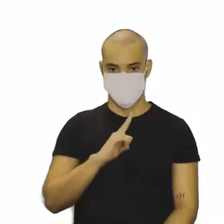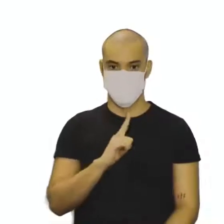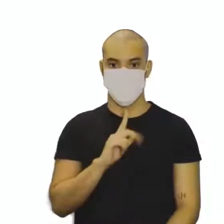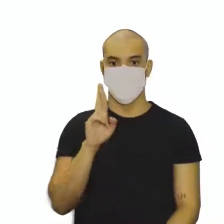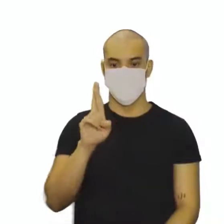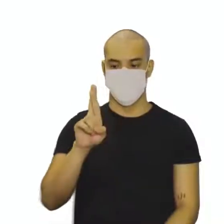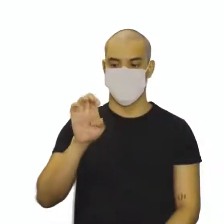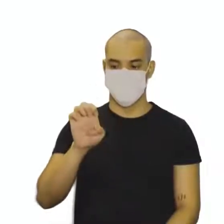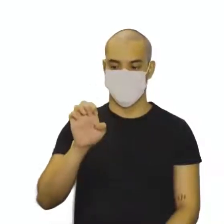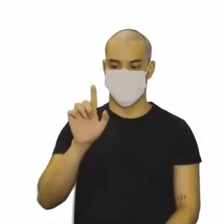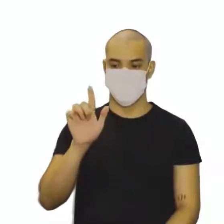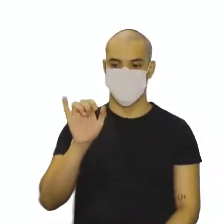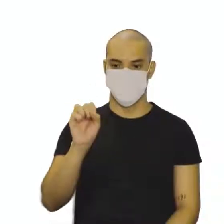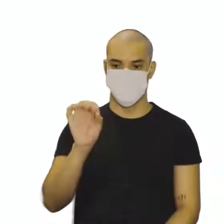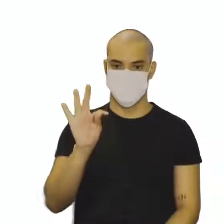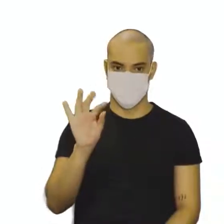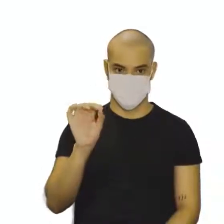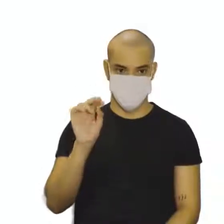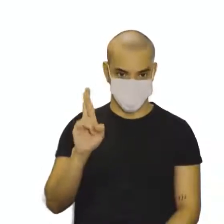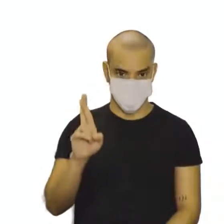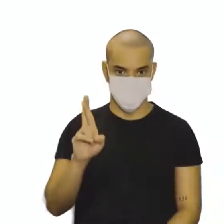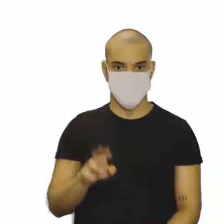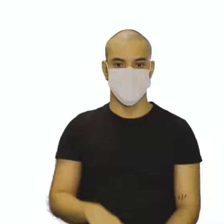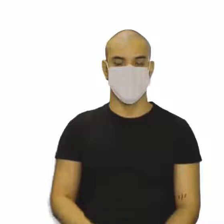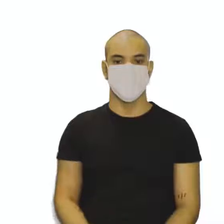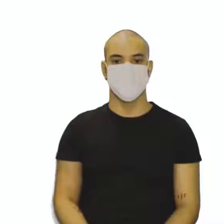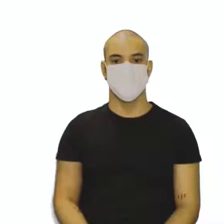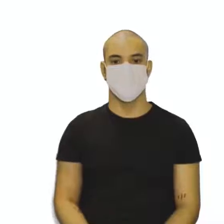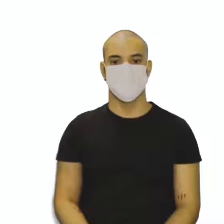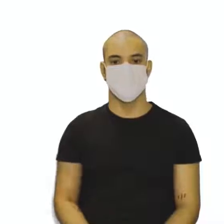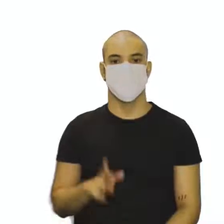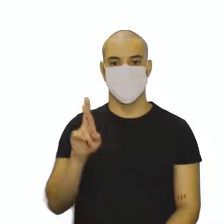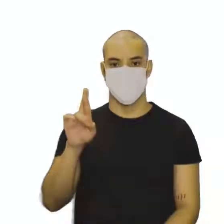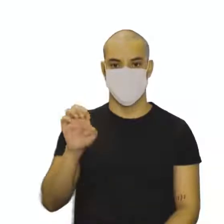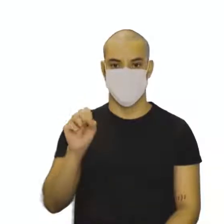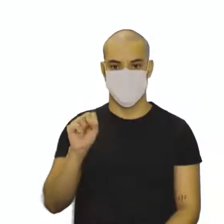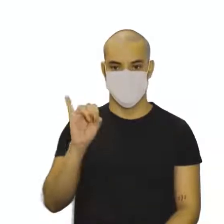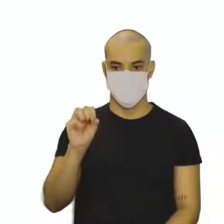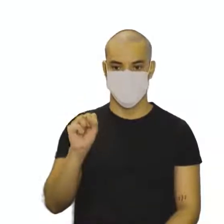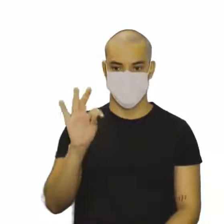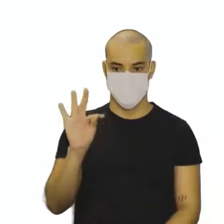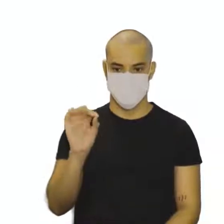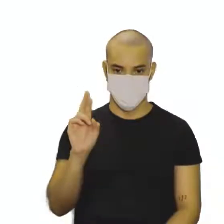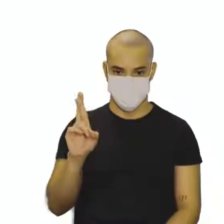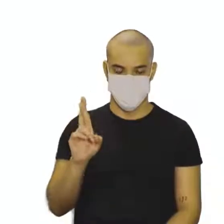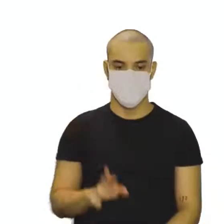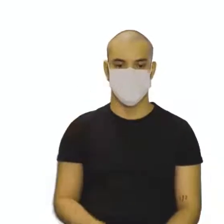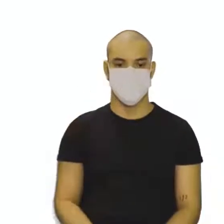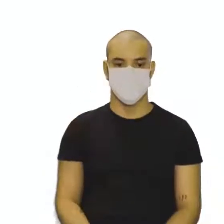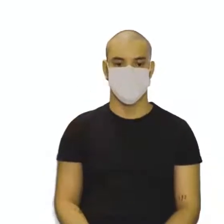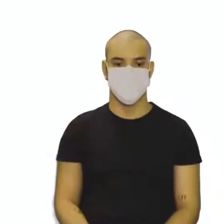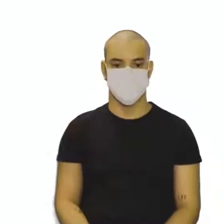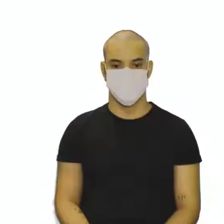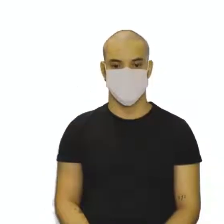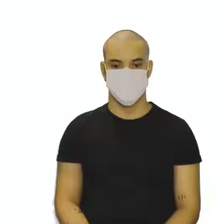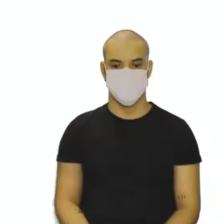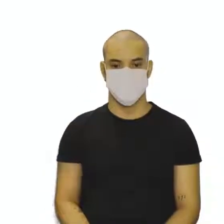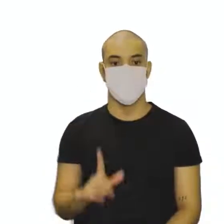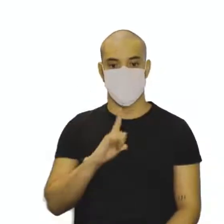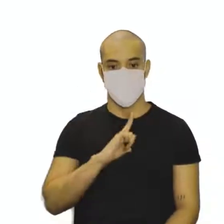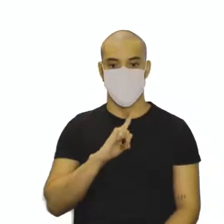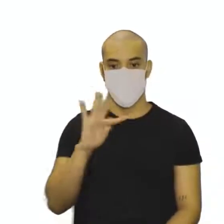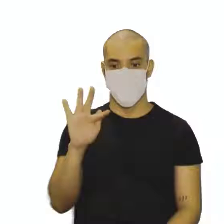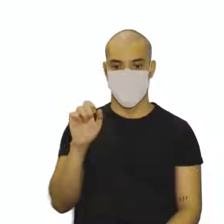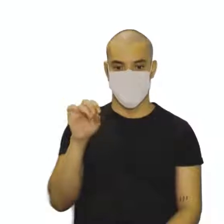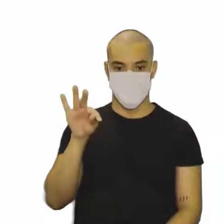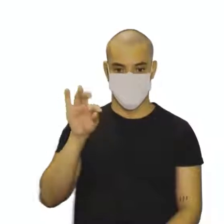nosso resistor. Aqui, para representar, como eu falei, nosso indutor, que é a indutância, certinho? Está aqui a nossa